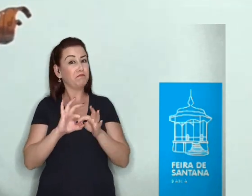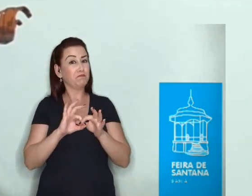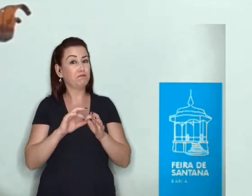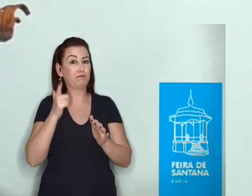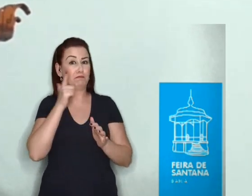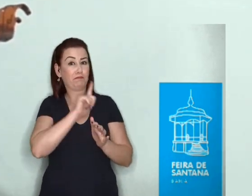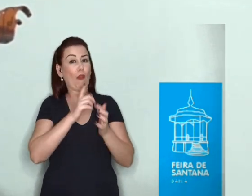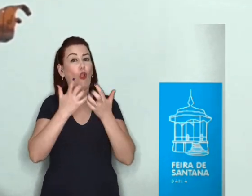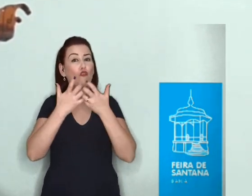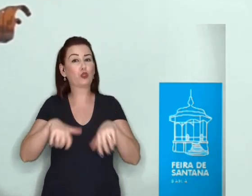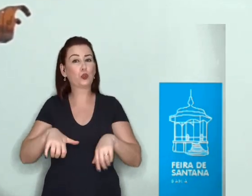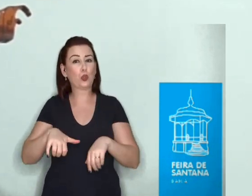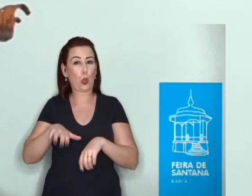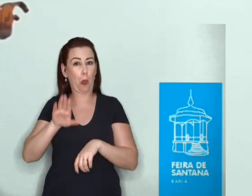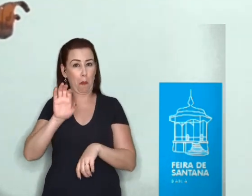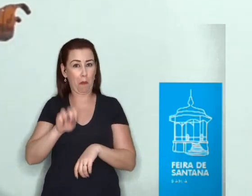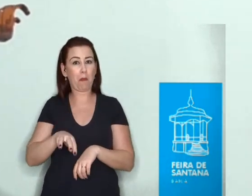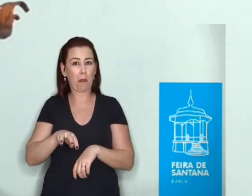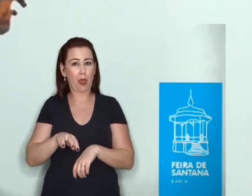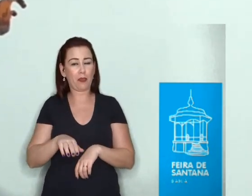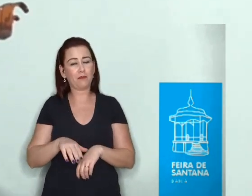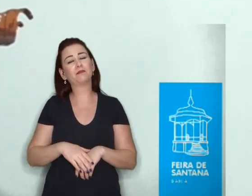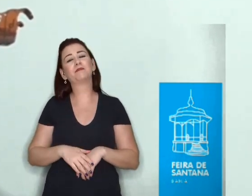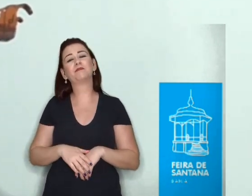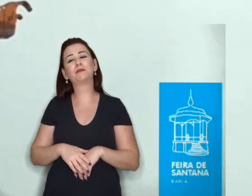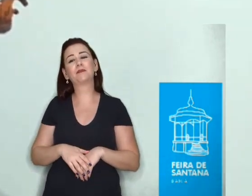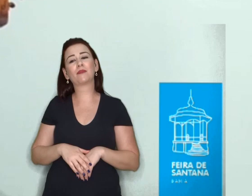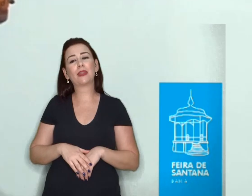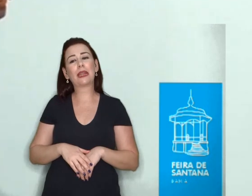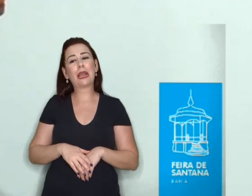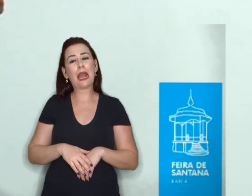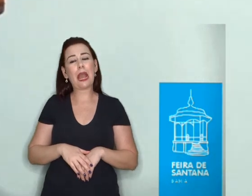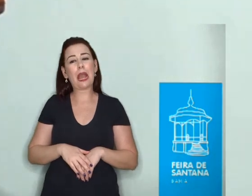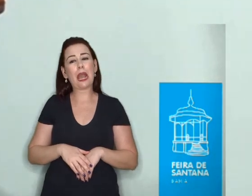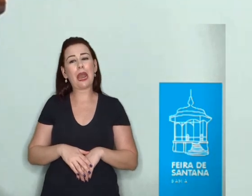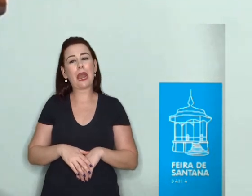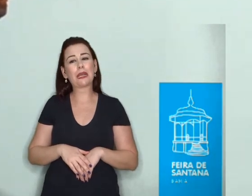atendeu bem as especificações. Eu vou mostrar daqui a pouco